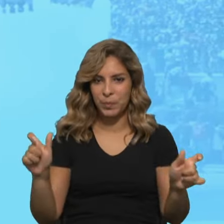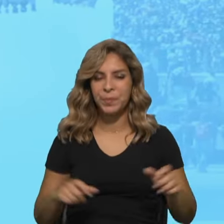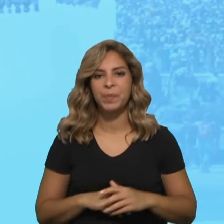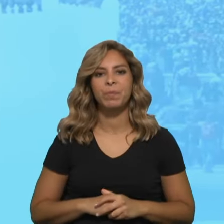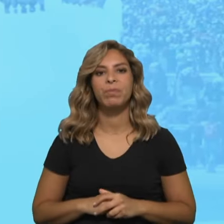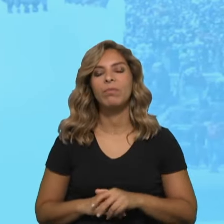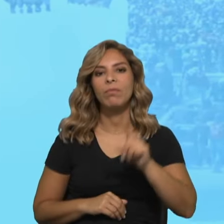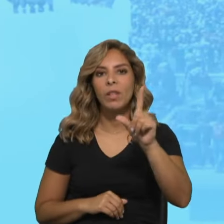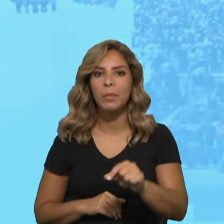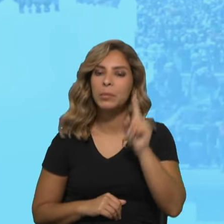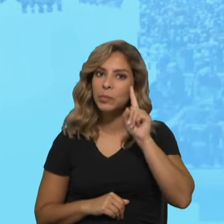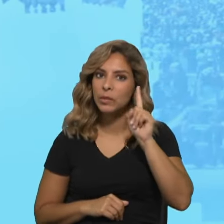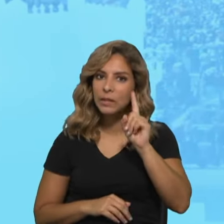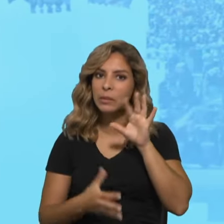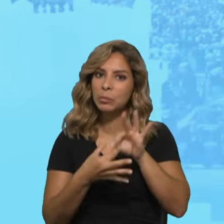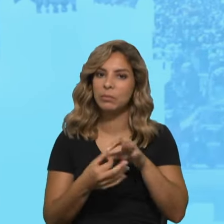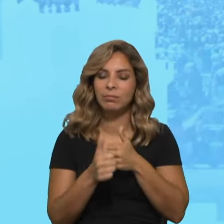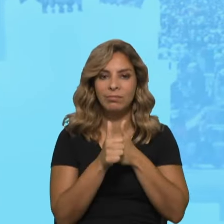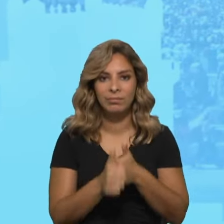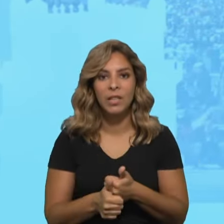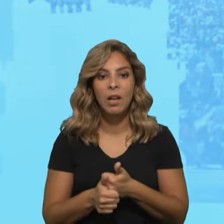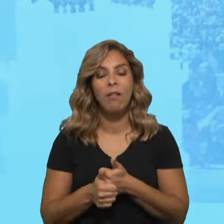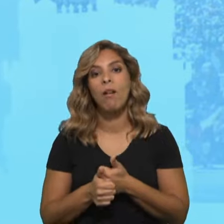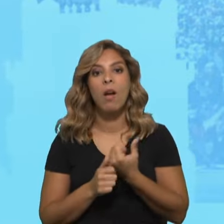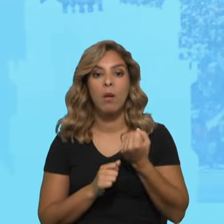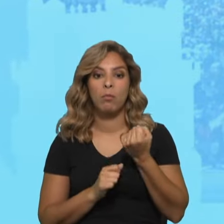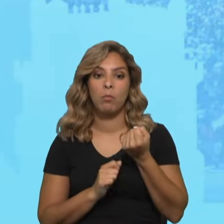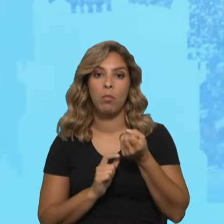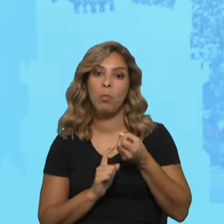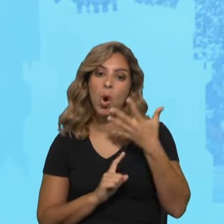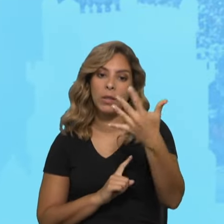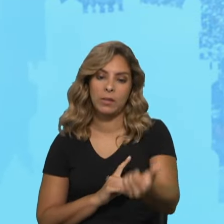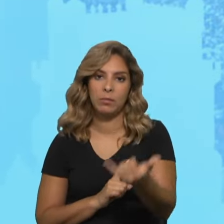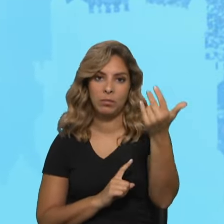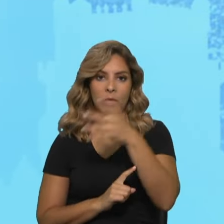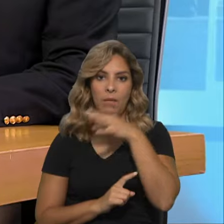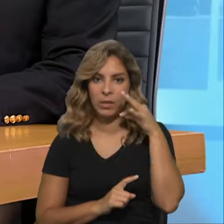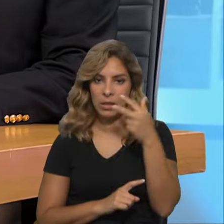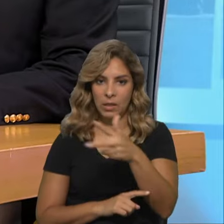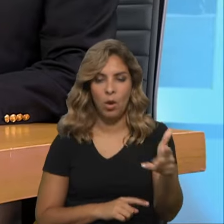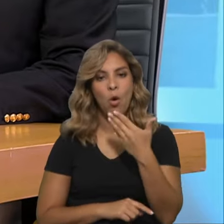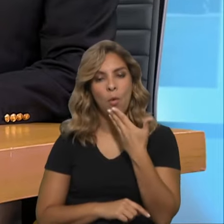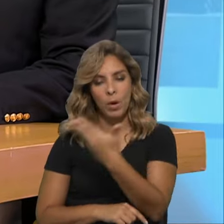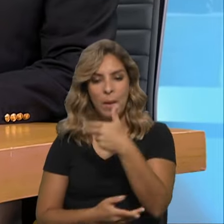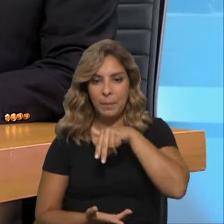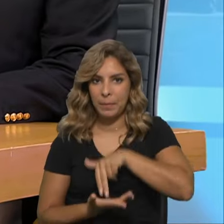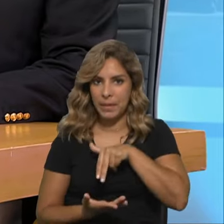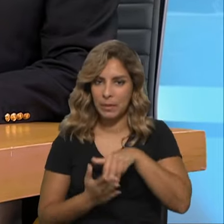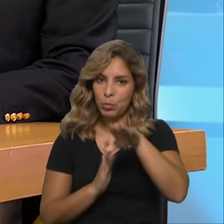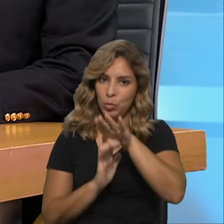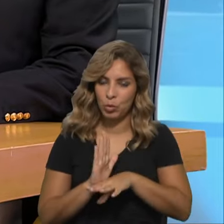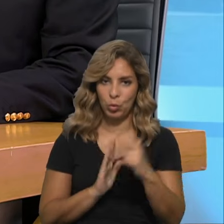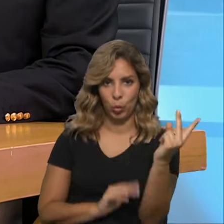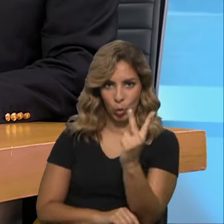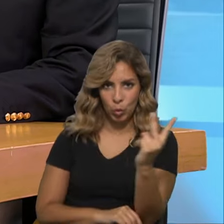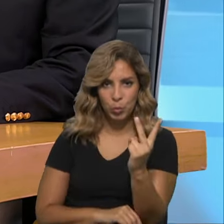para assegurar os próximos 100 anos desta associação. Eu agradeço muito a vossa presença hoje aqui no programa Eclésia